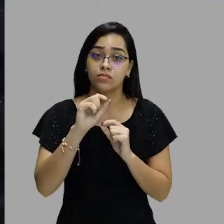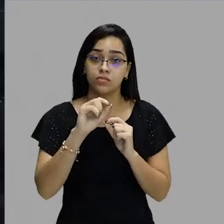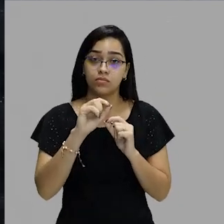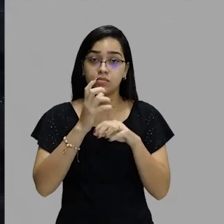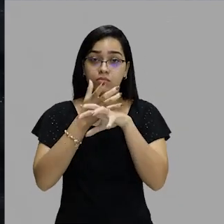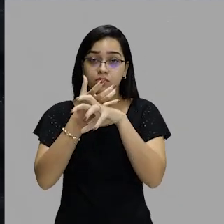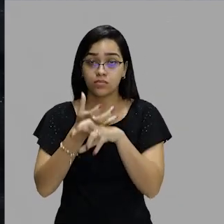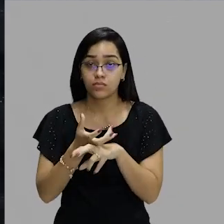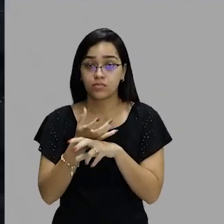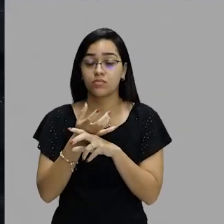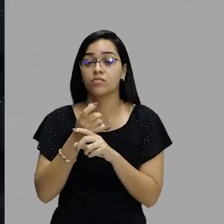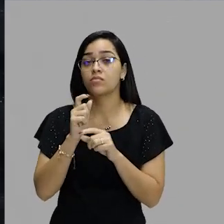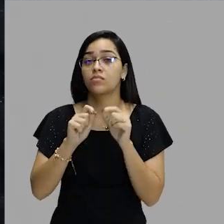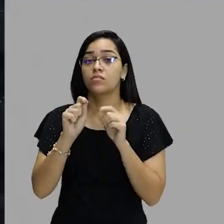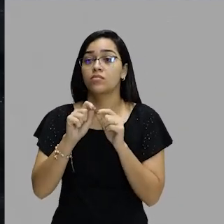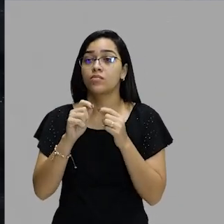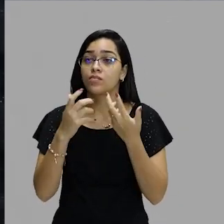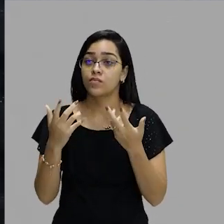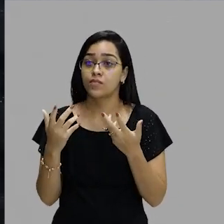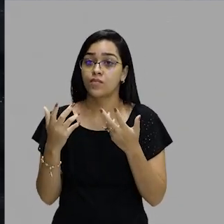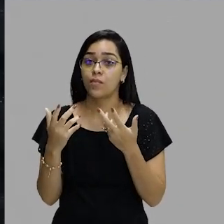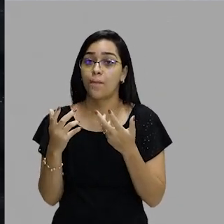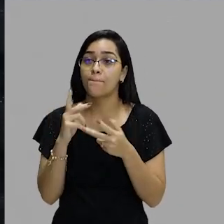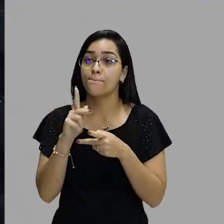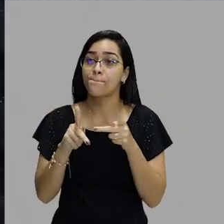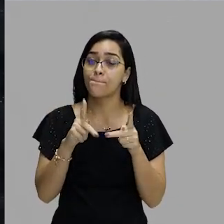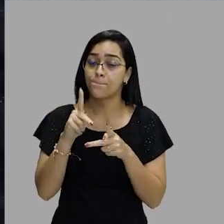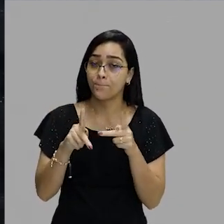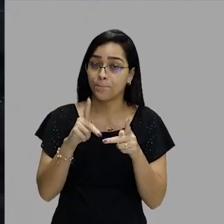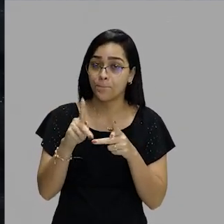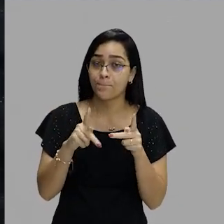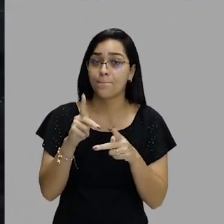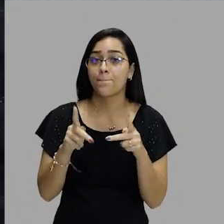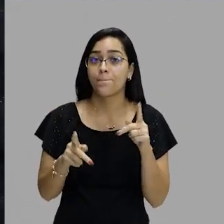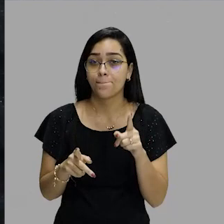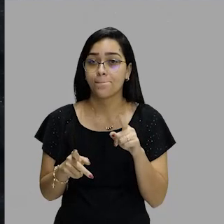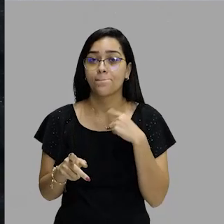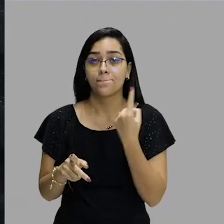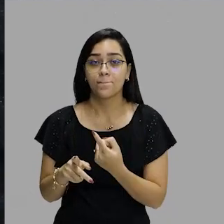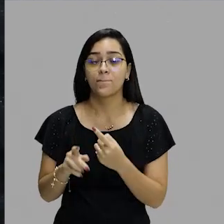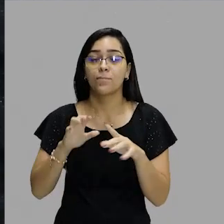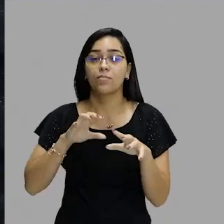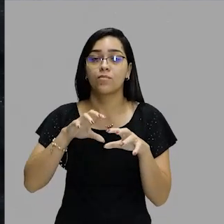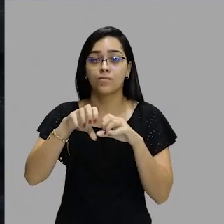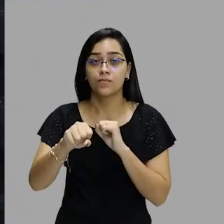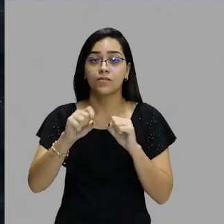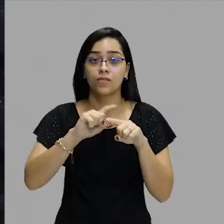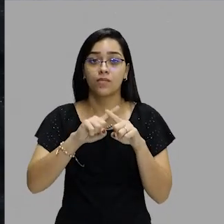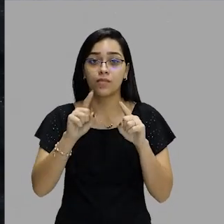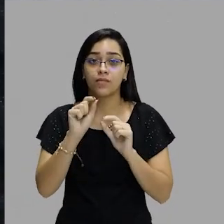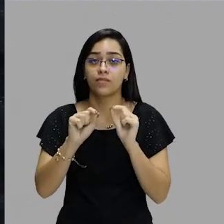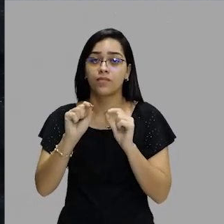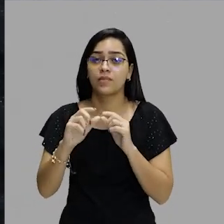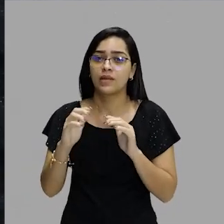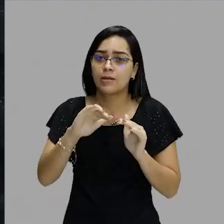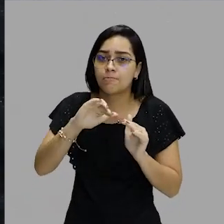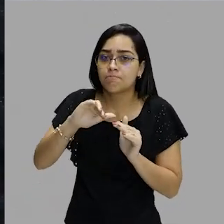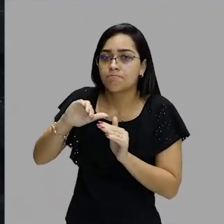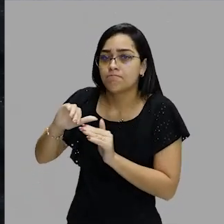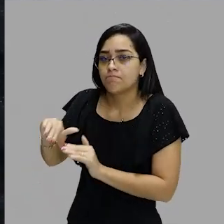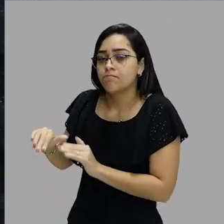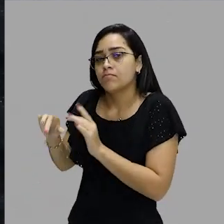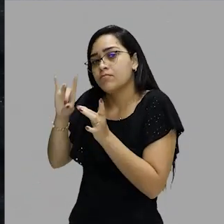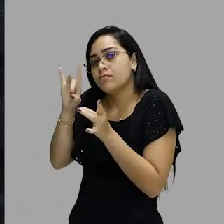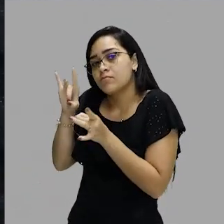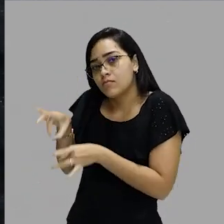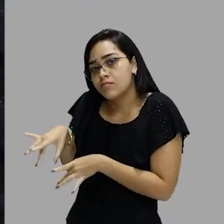escola, a posição de um povo que faz parte da nossa formação, mas que foi ficando assim à margem,